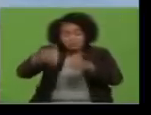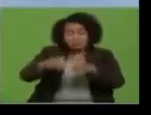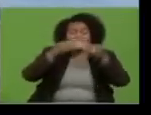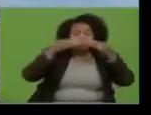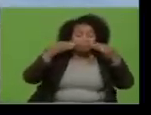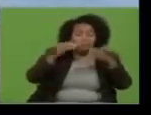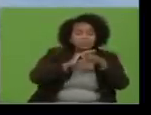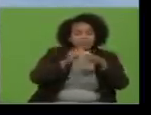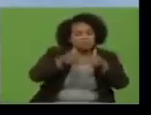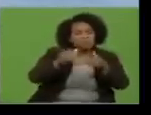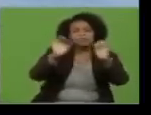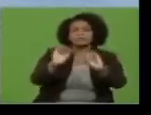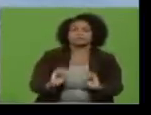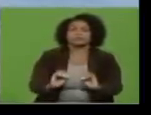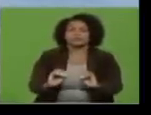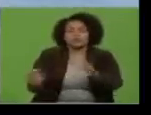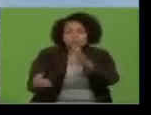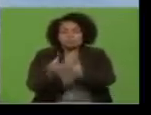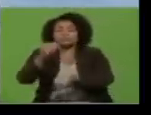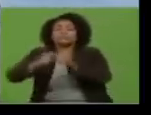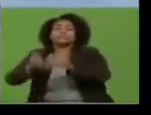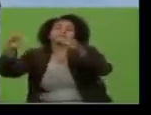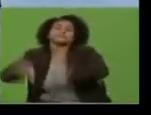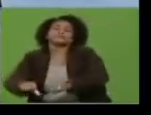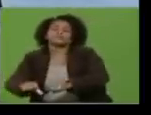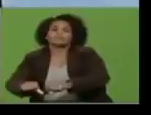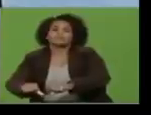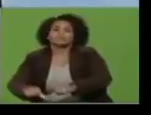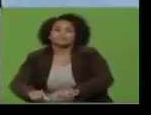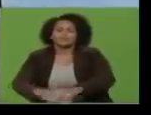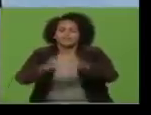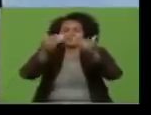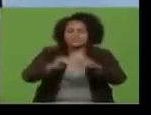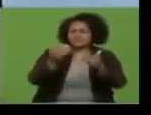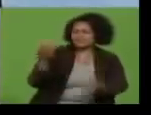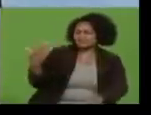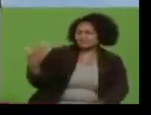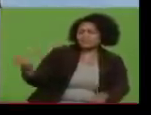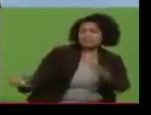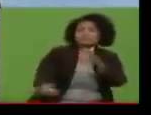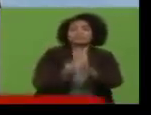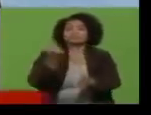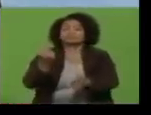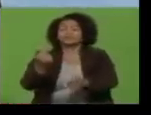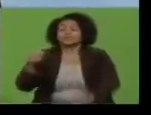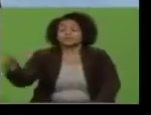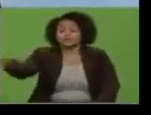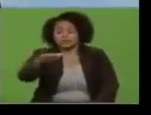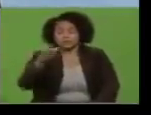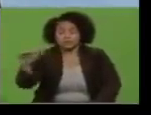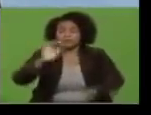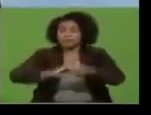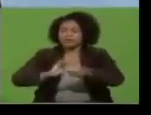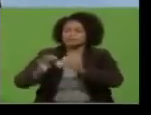Nascem deste mesmo descuido que nos últimos dias se tem generalizado na nossa sociedade.